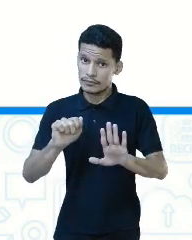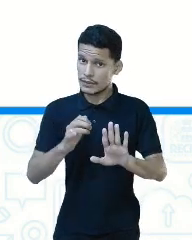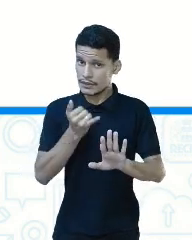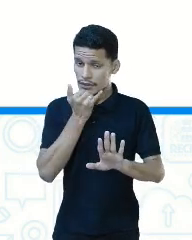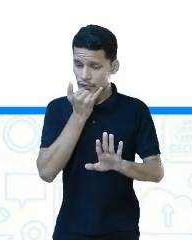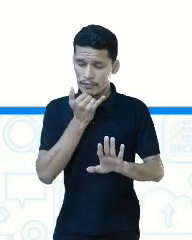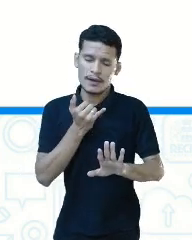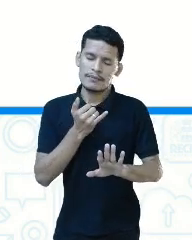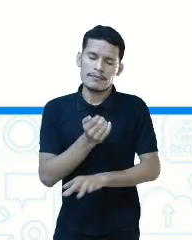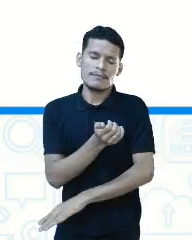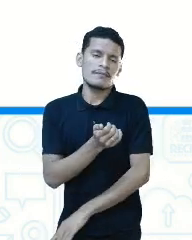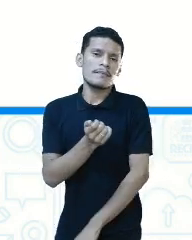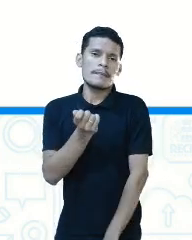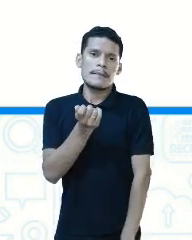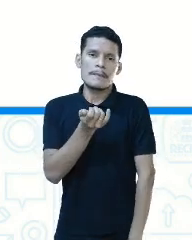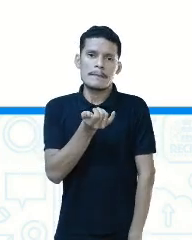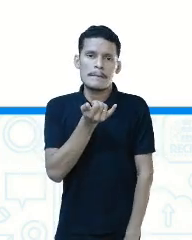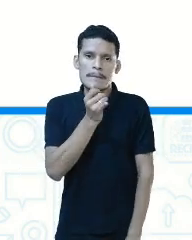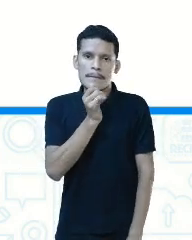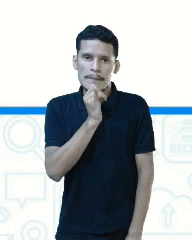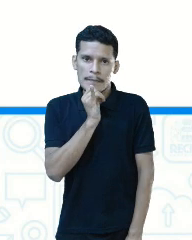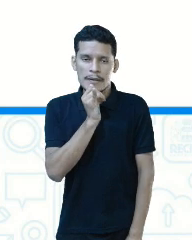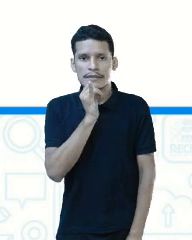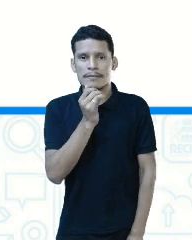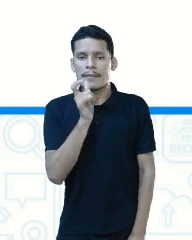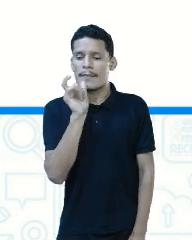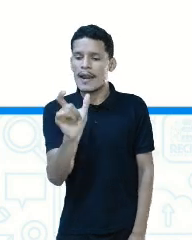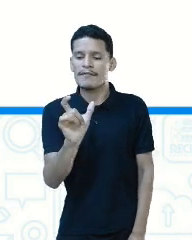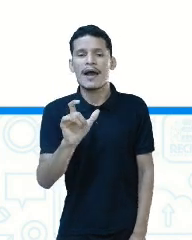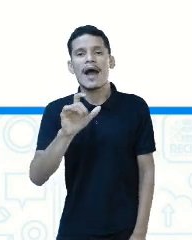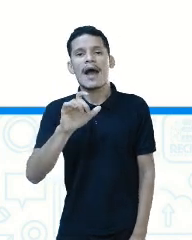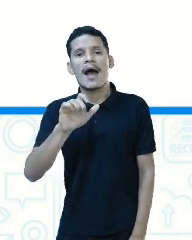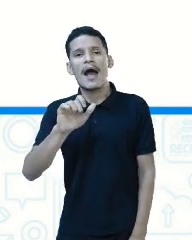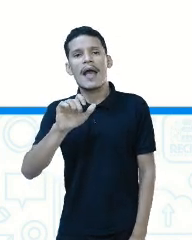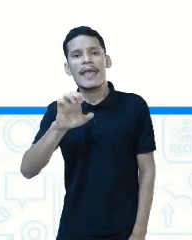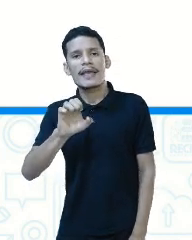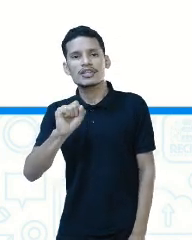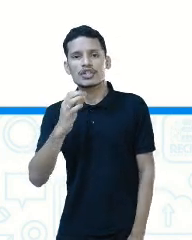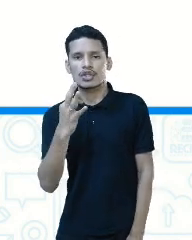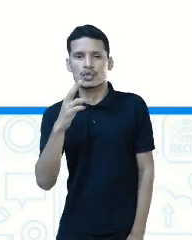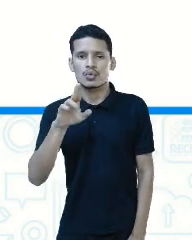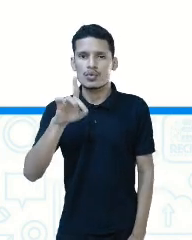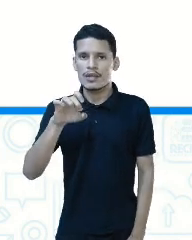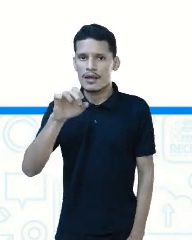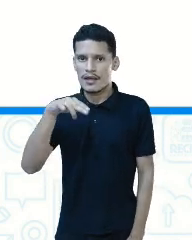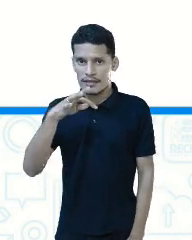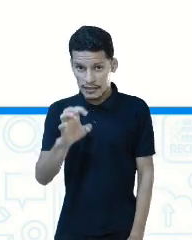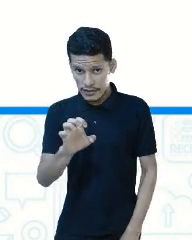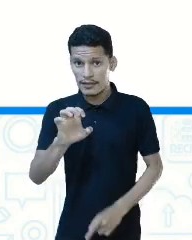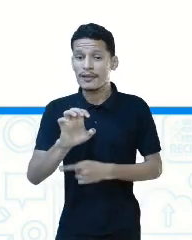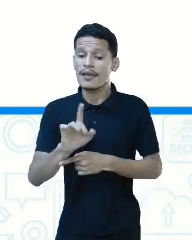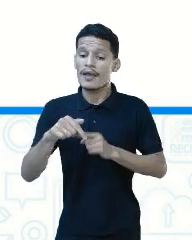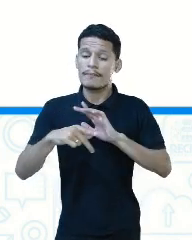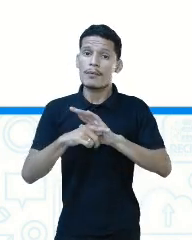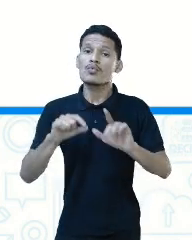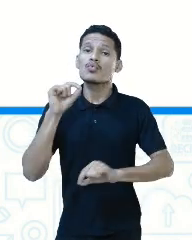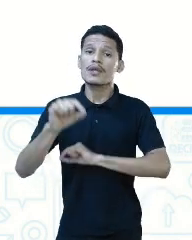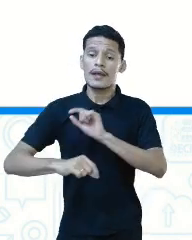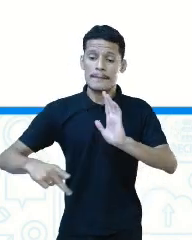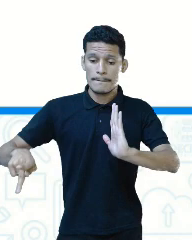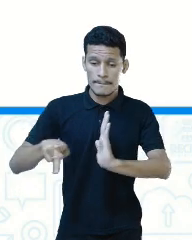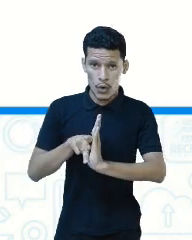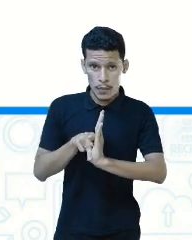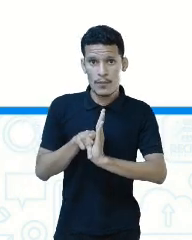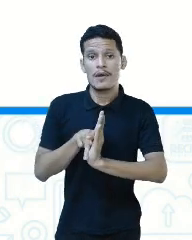a palavra aluna, ou significando estudante, é uma palavra que está no